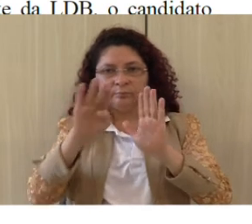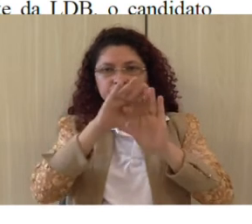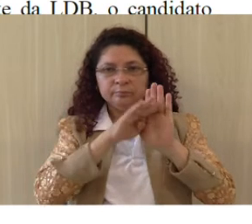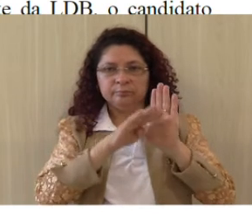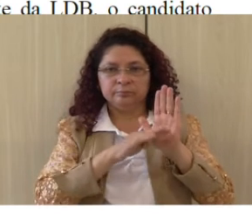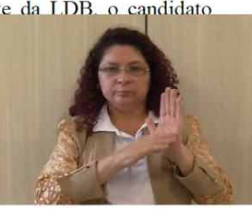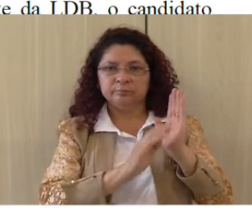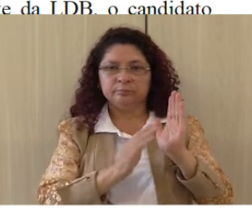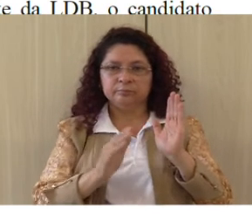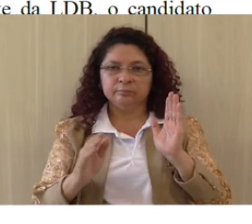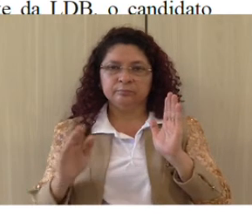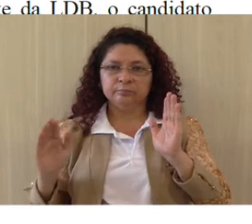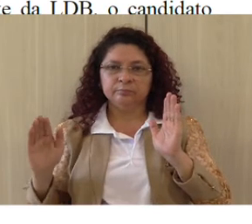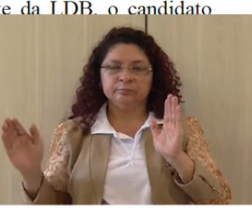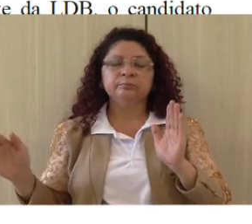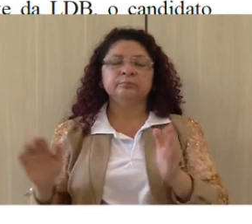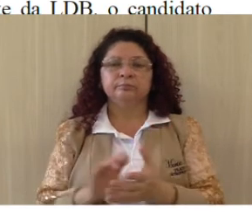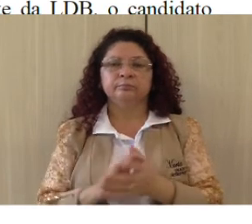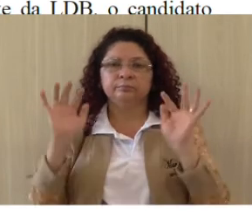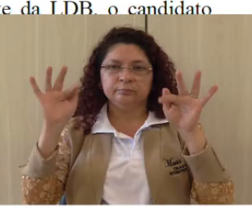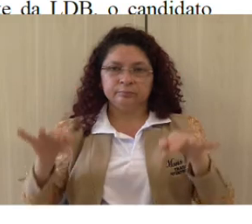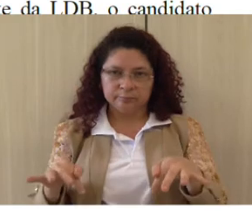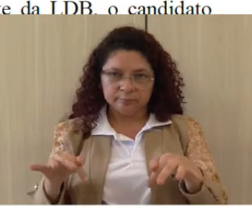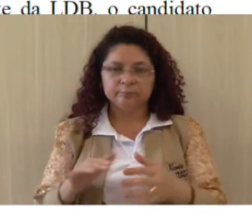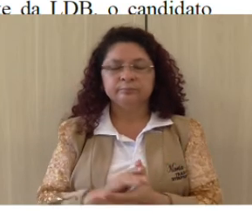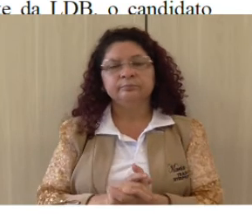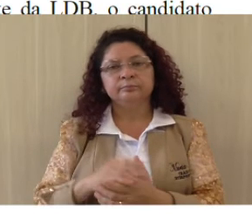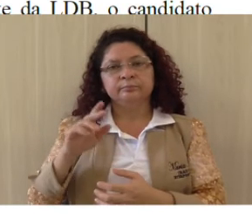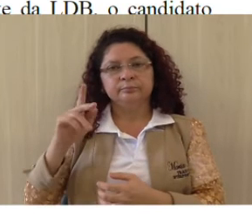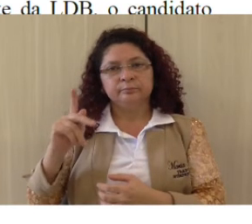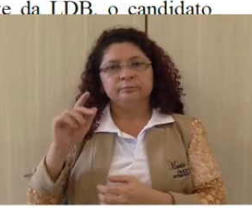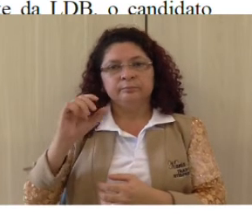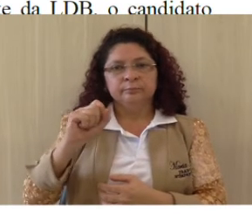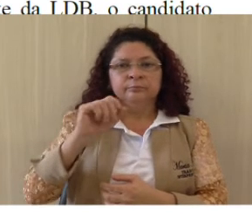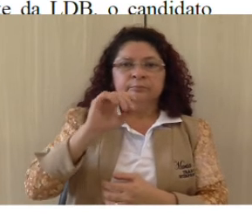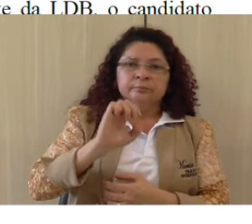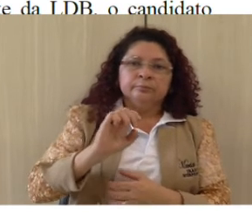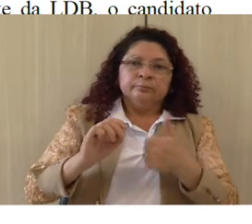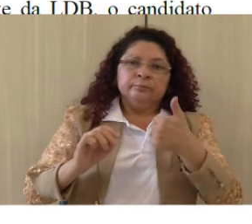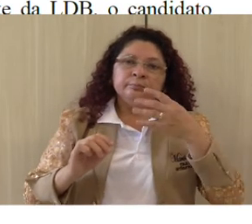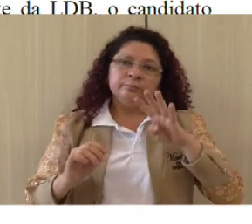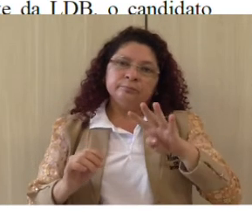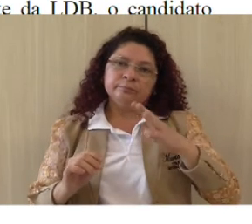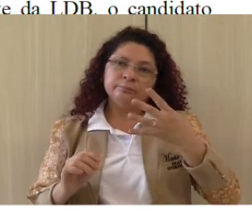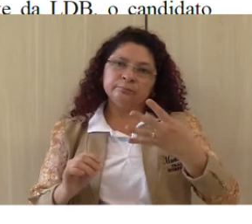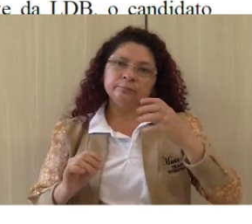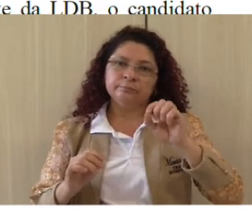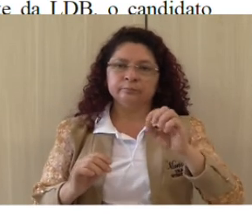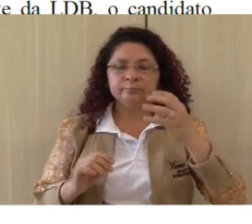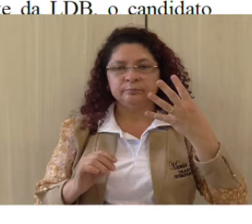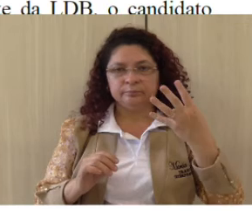com os valores decrescentes das notas finais no PSE. Item 14.3. O candidato